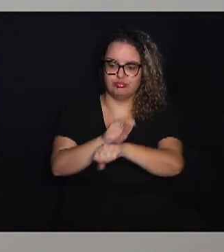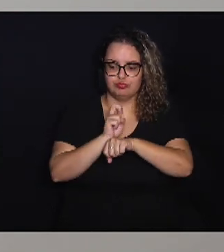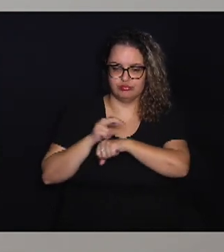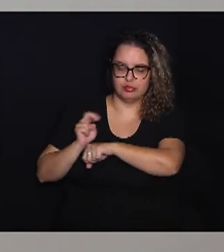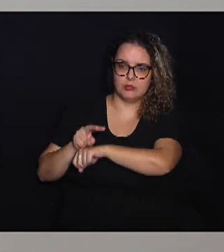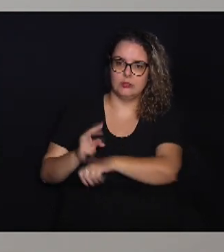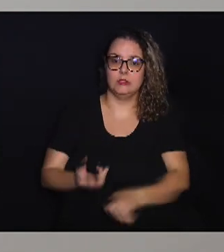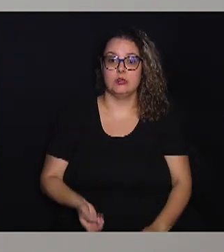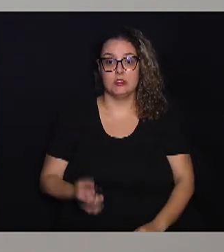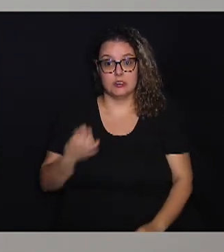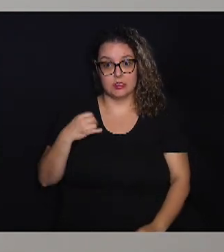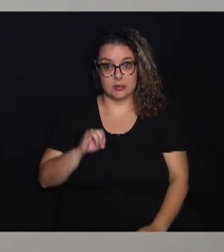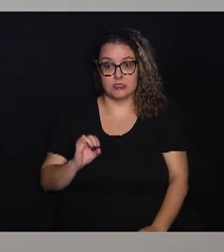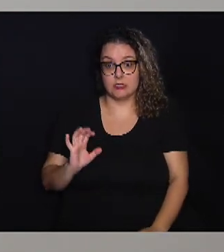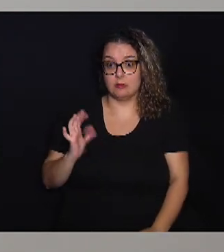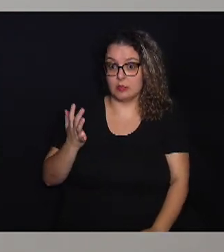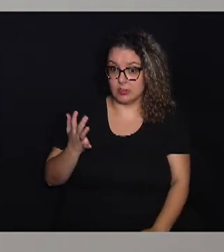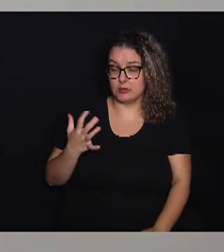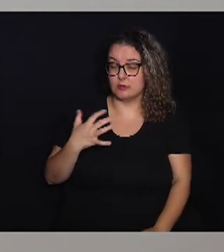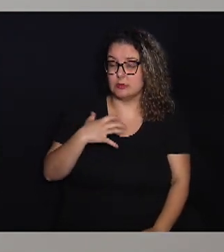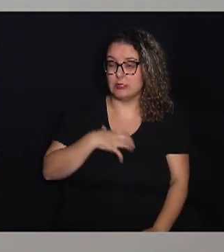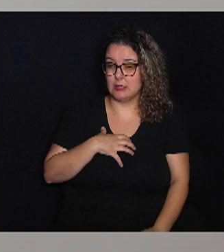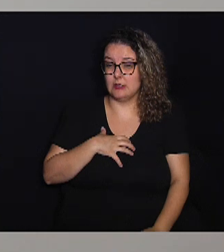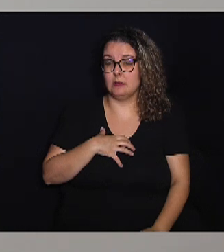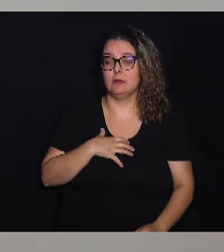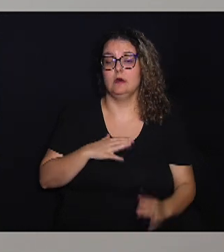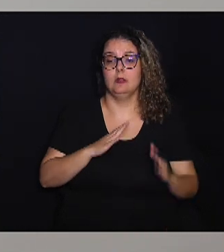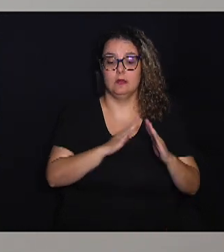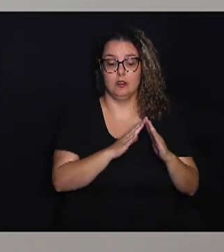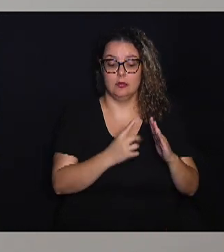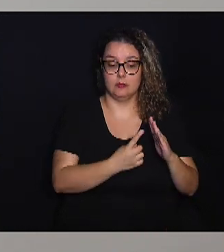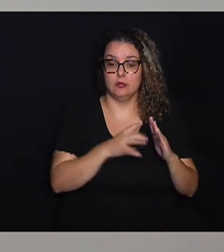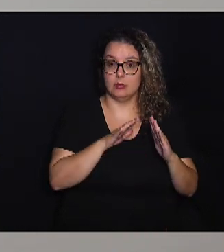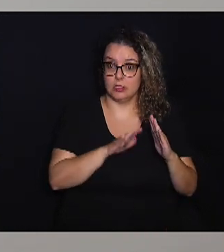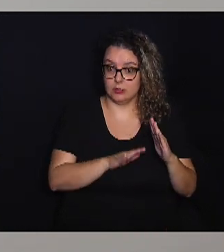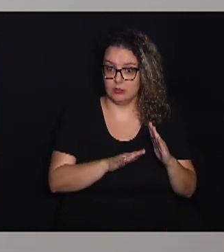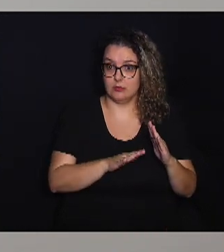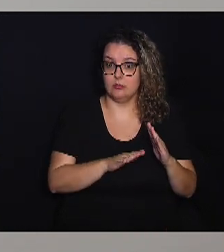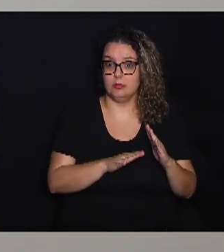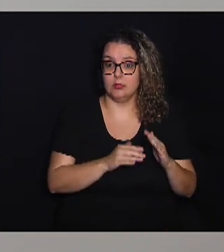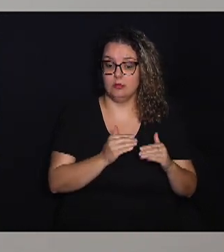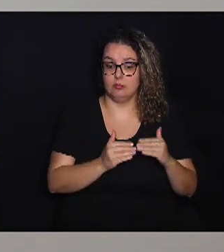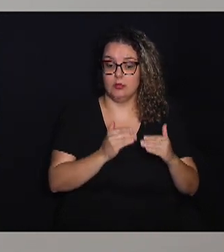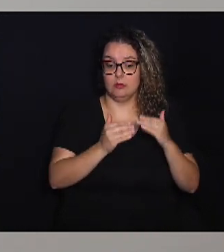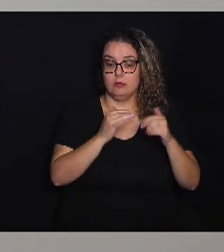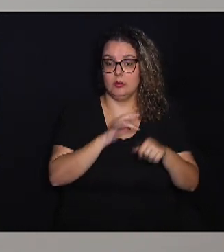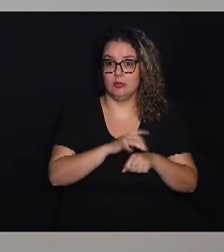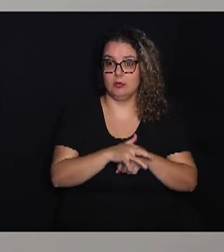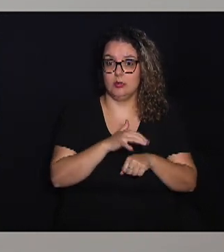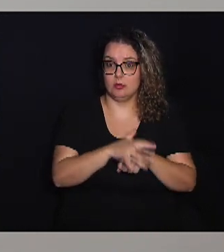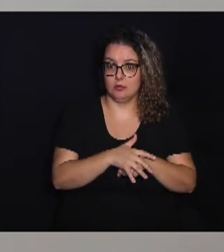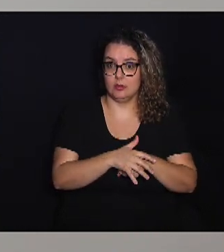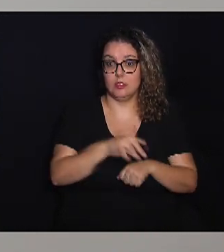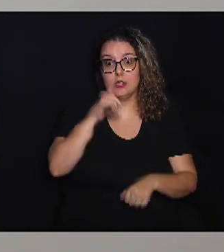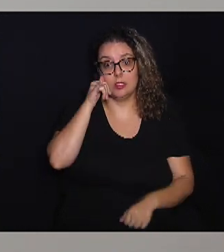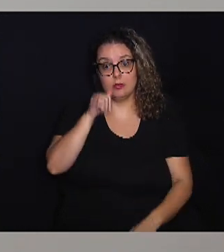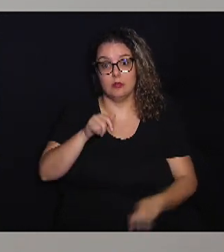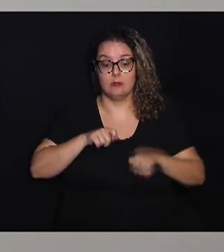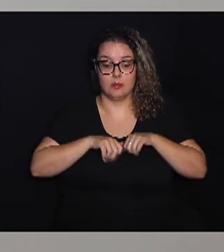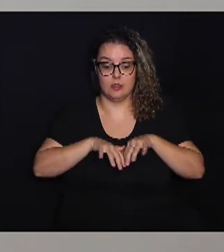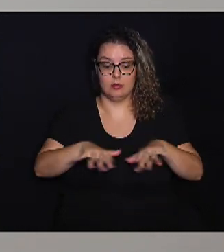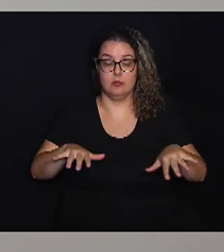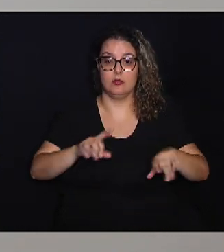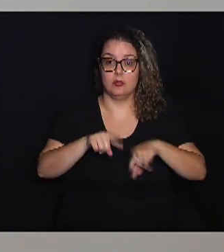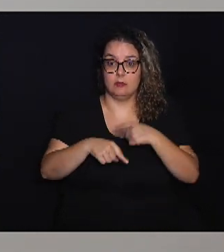de aparecimento de sintomas, a pessoa fique em isolamento em casa, se recuperando da infecção e evitando transmitir o vírus para